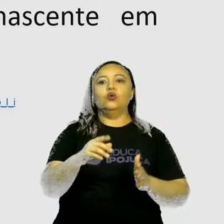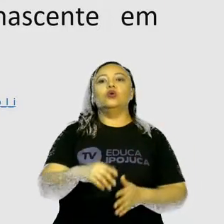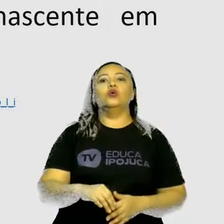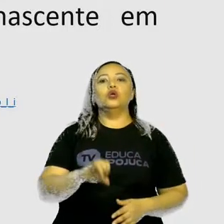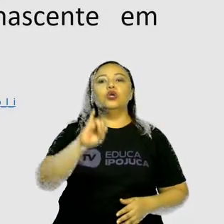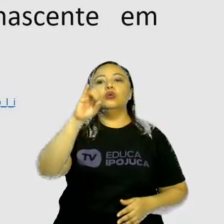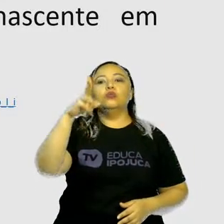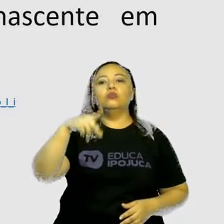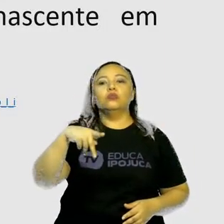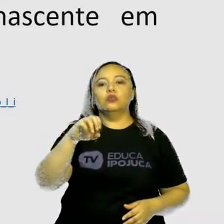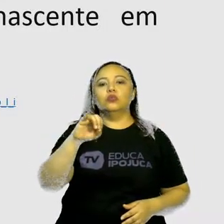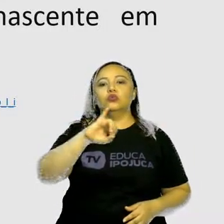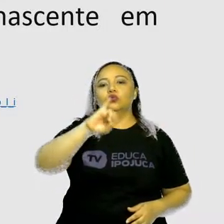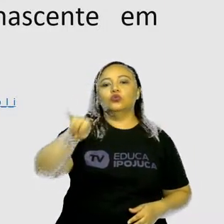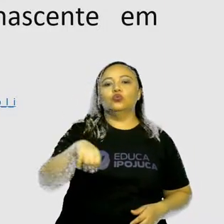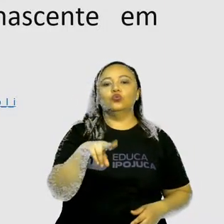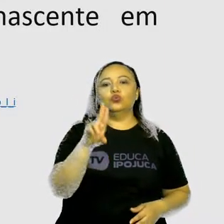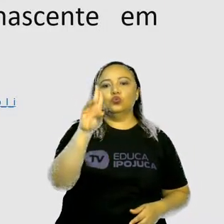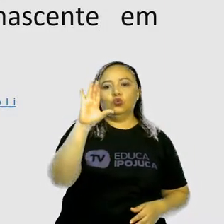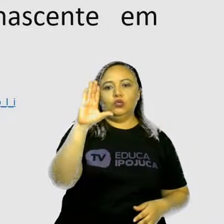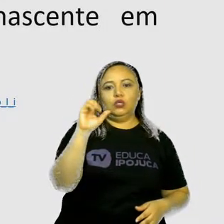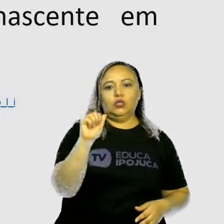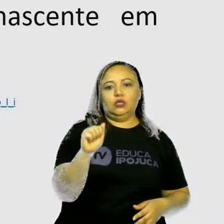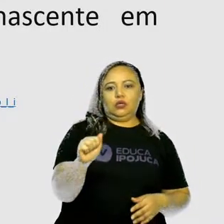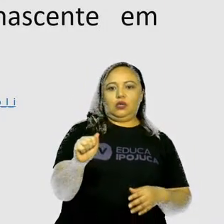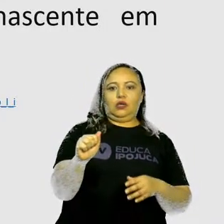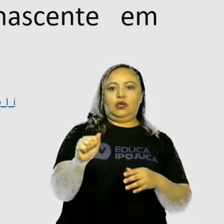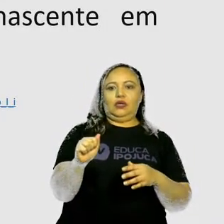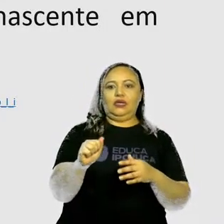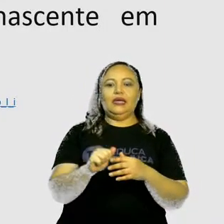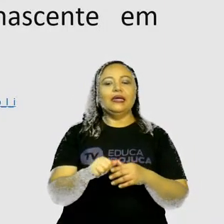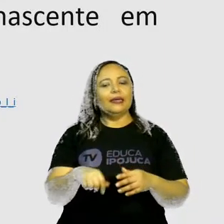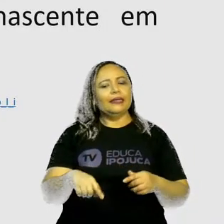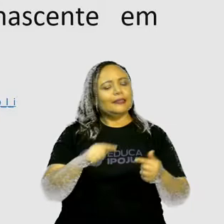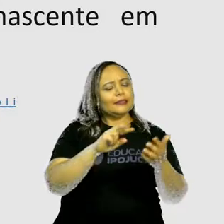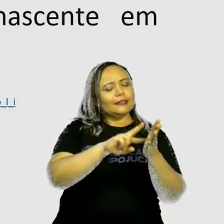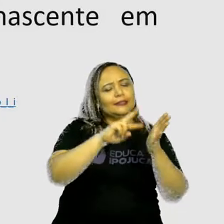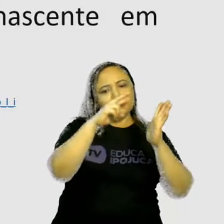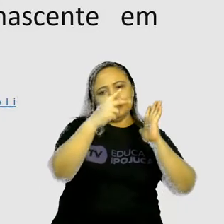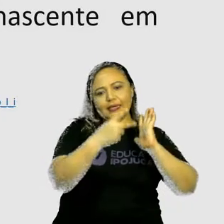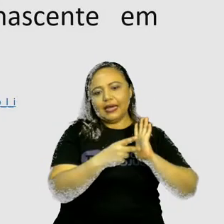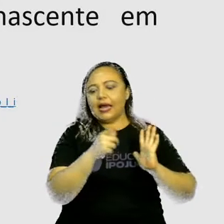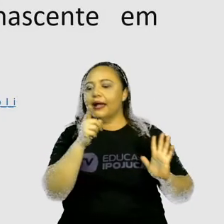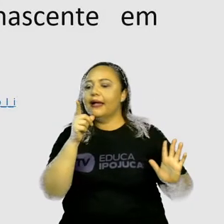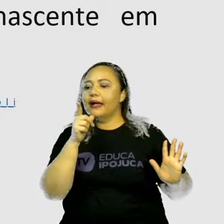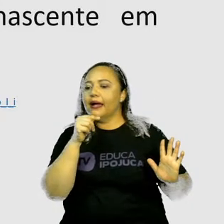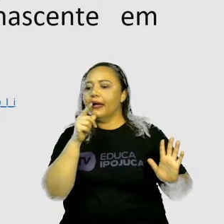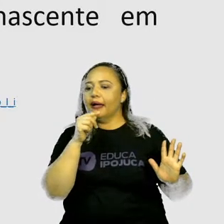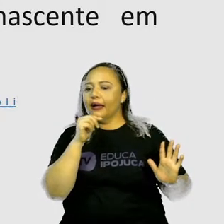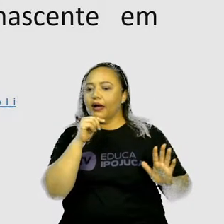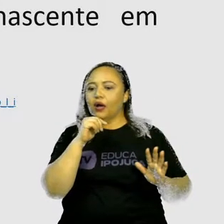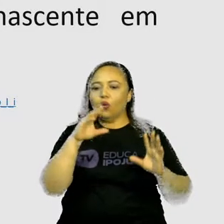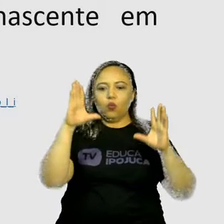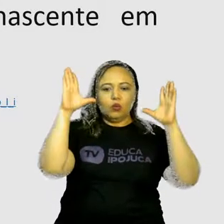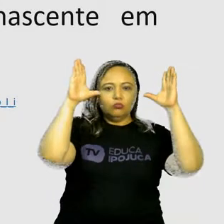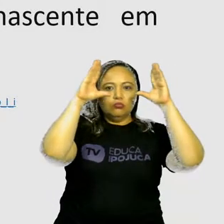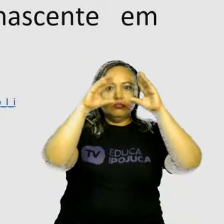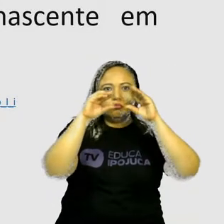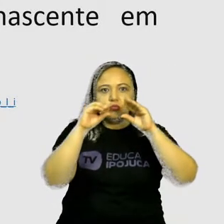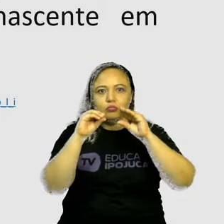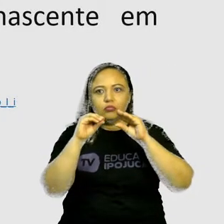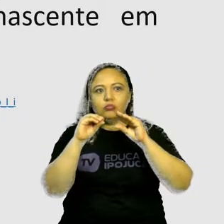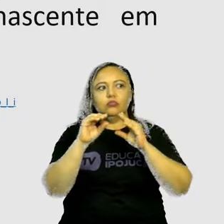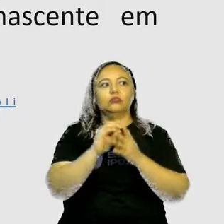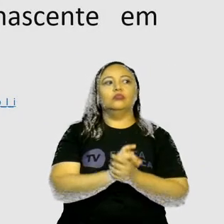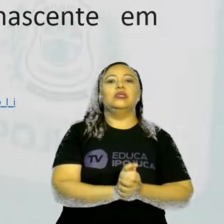e Apoiuque. Que significa água escura, estagnada, podre. O rio Ipojuca tem sua nascente